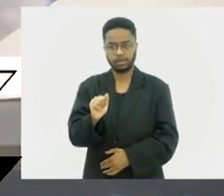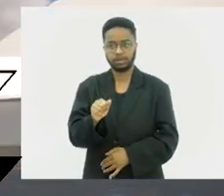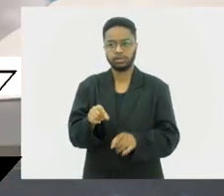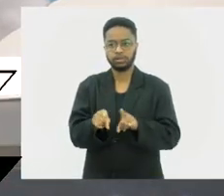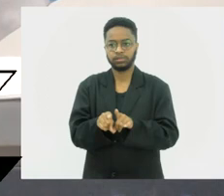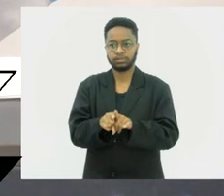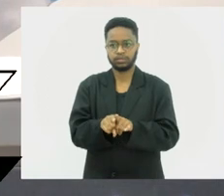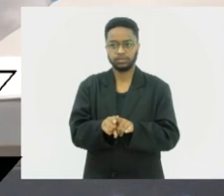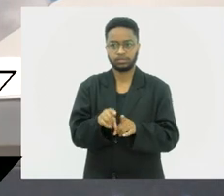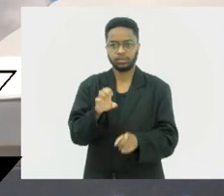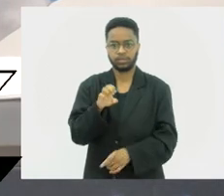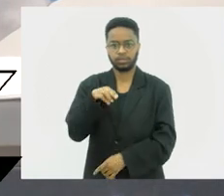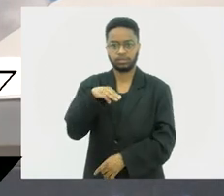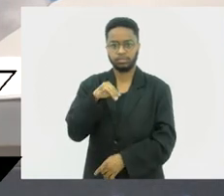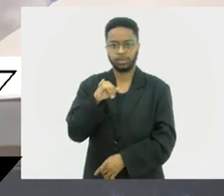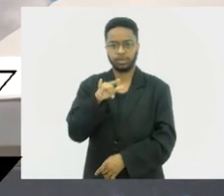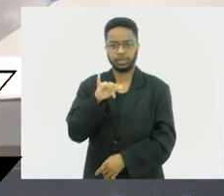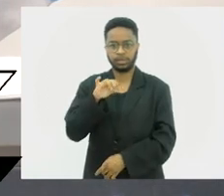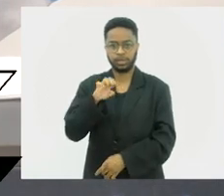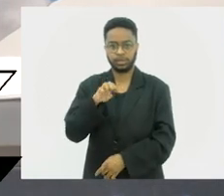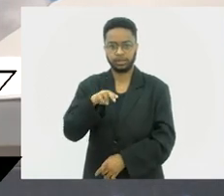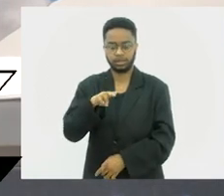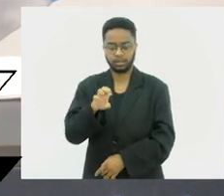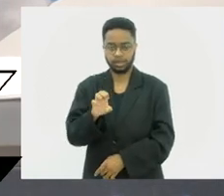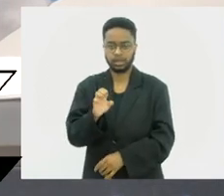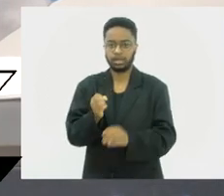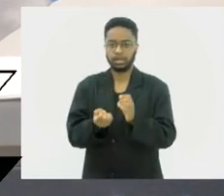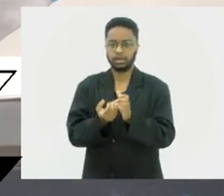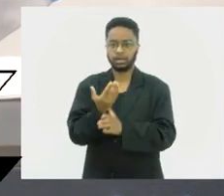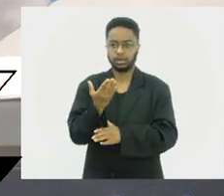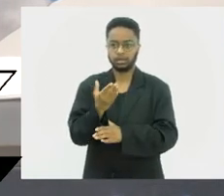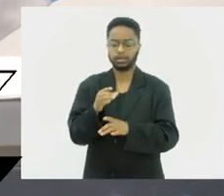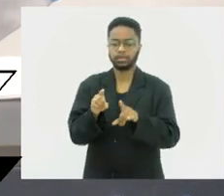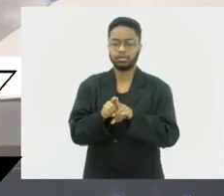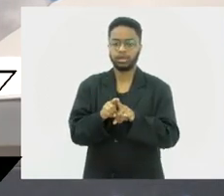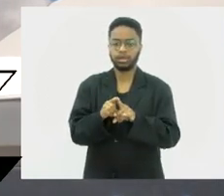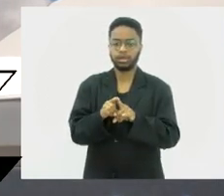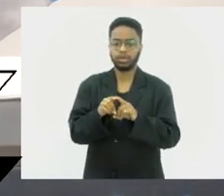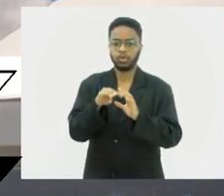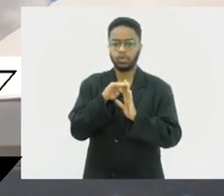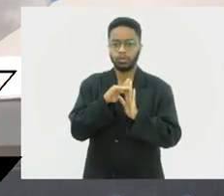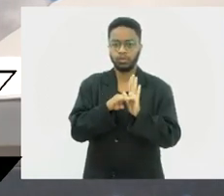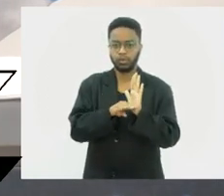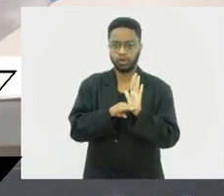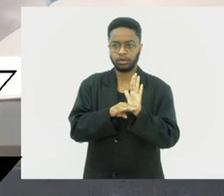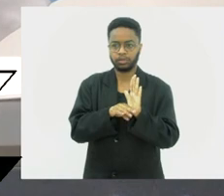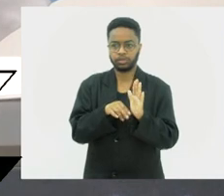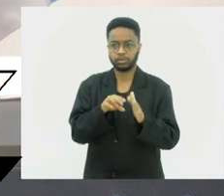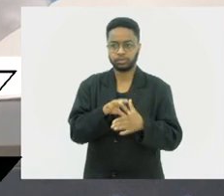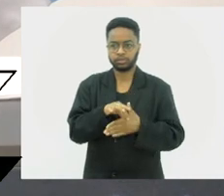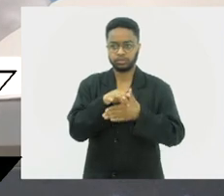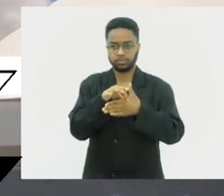Emiliene de Almeida Parente, fundadora e CEO do programa